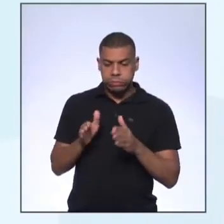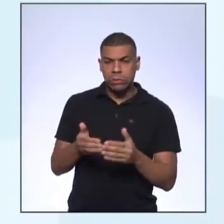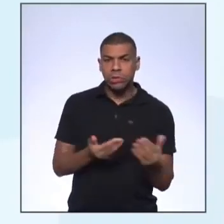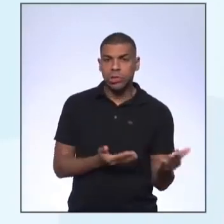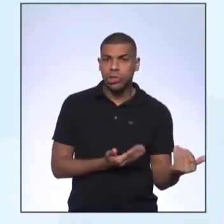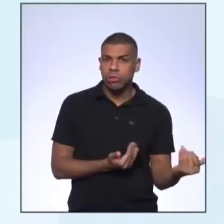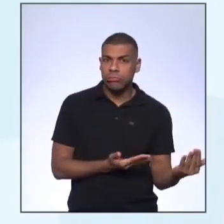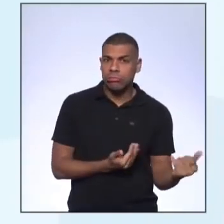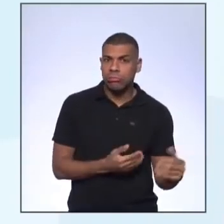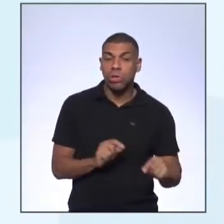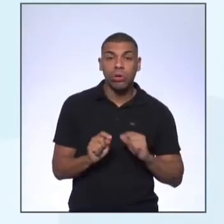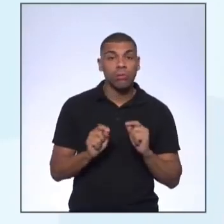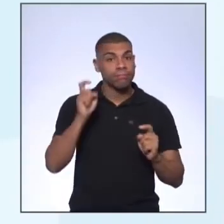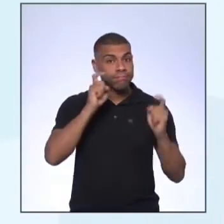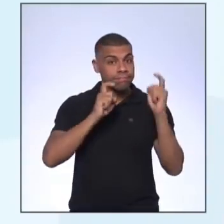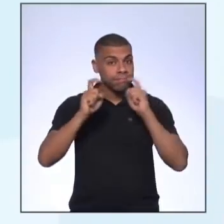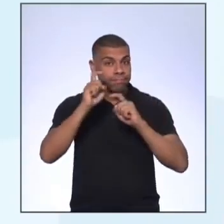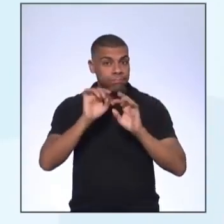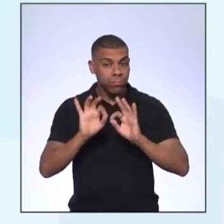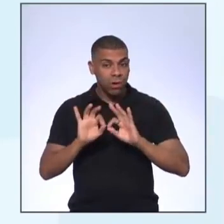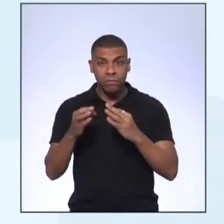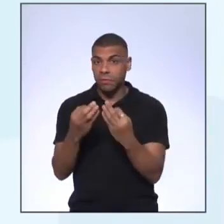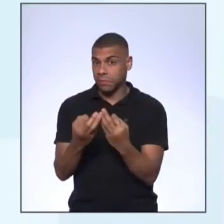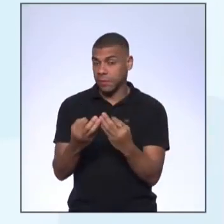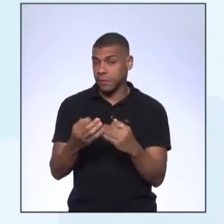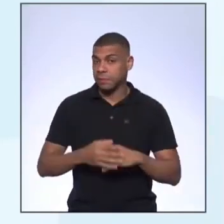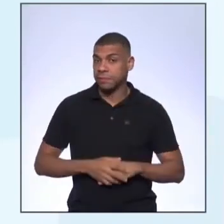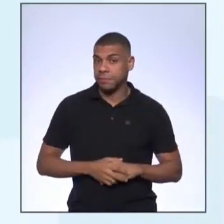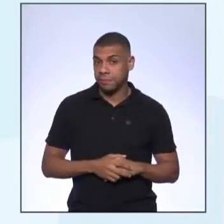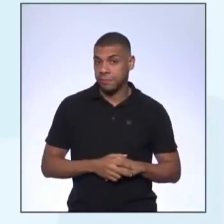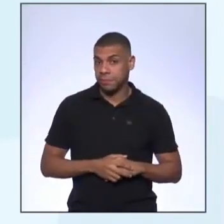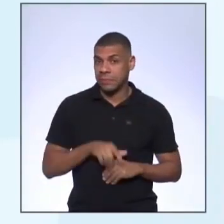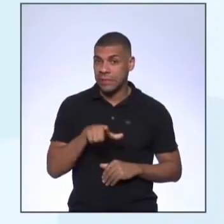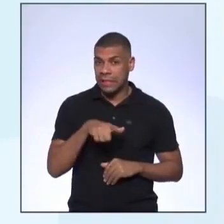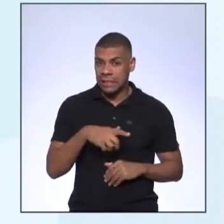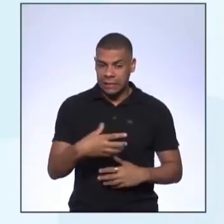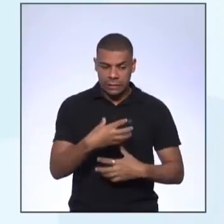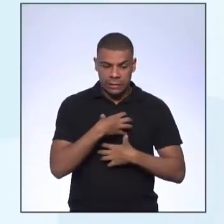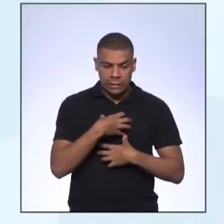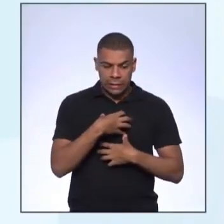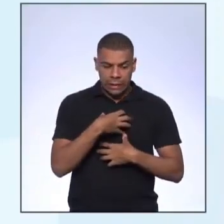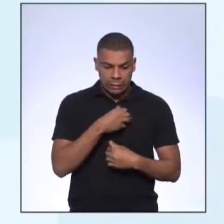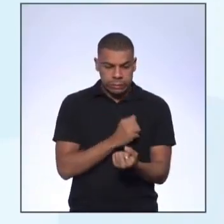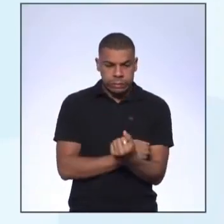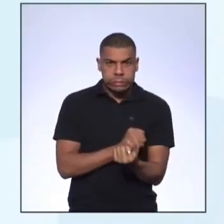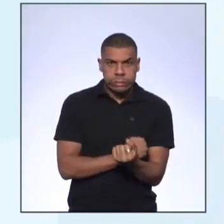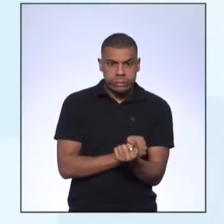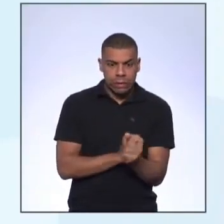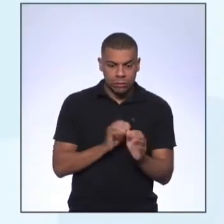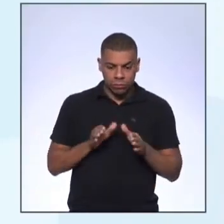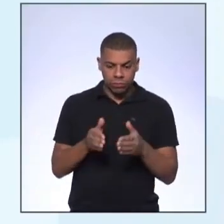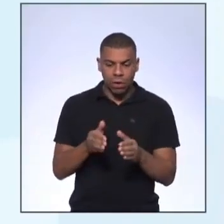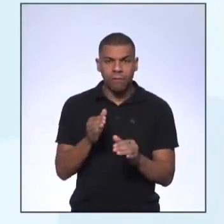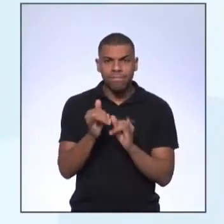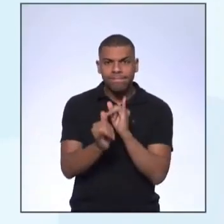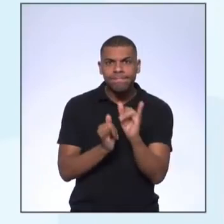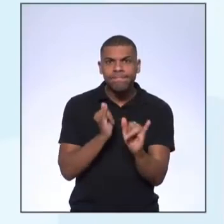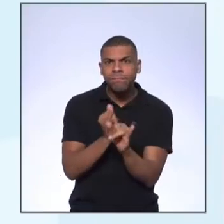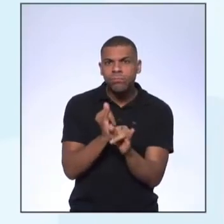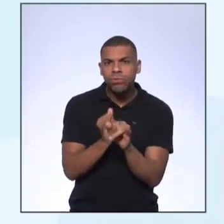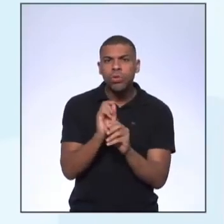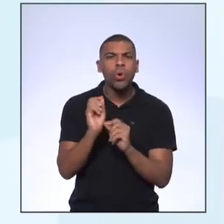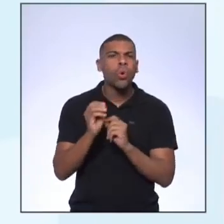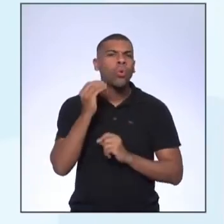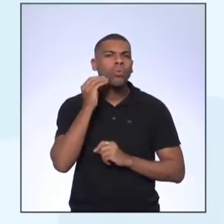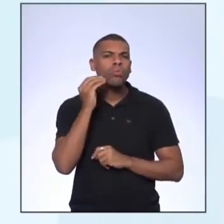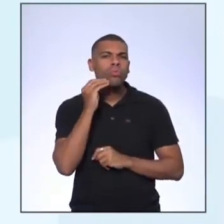adolescentes, o que causa preocupação a seus pais. Essa dependência tem tido como mola propulsora o fato de oportunizar